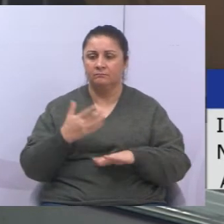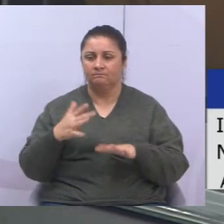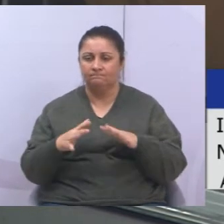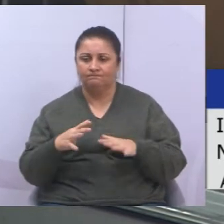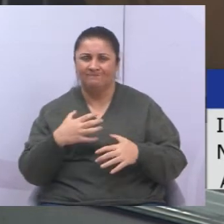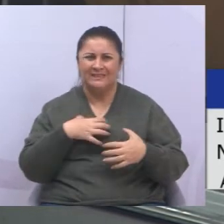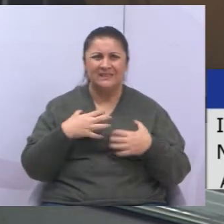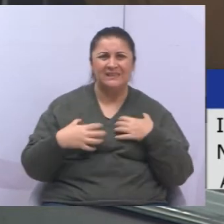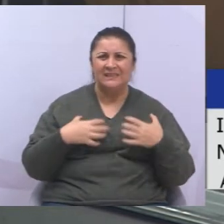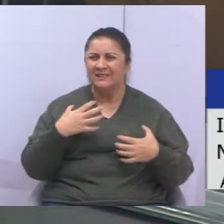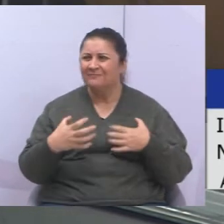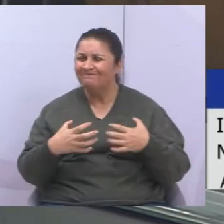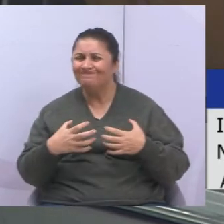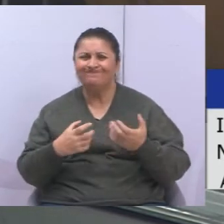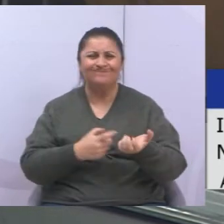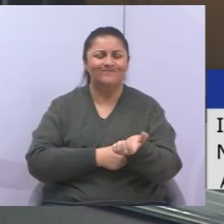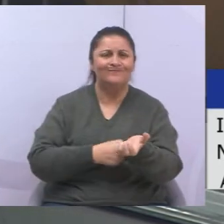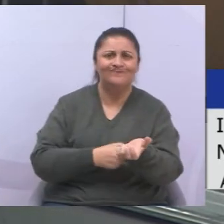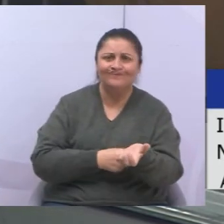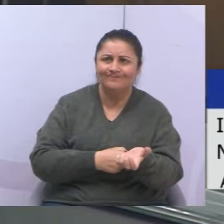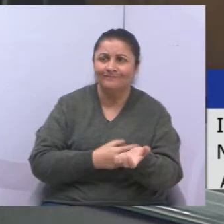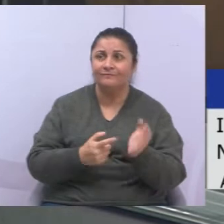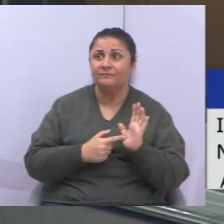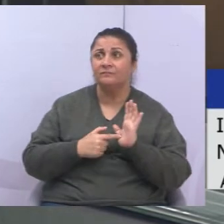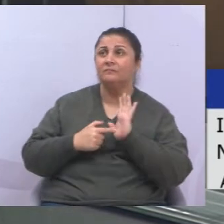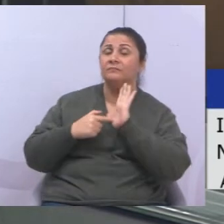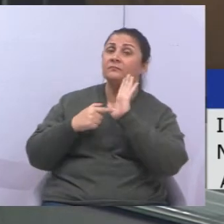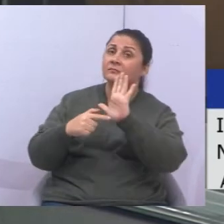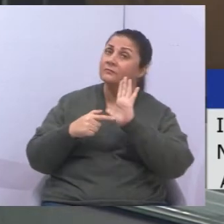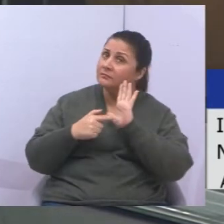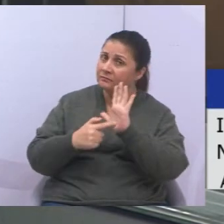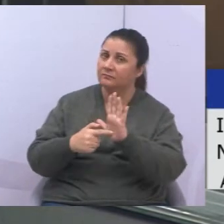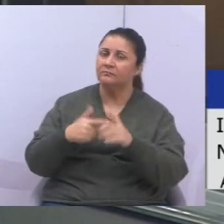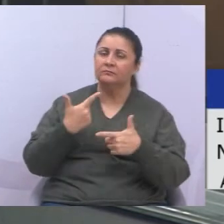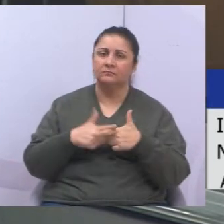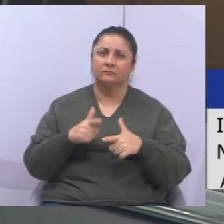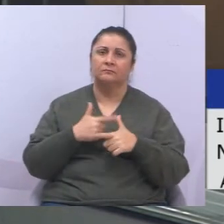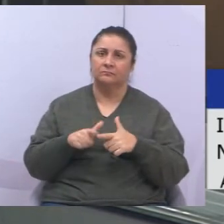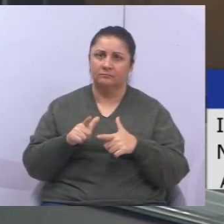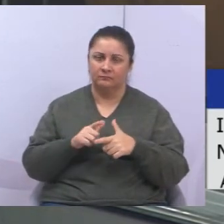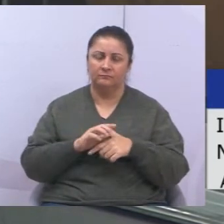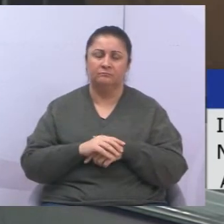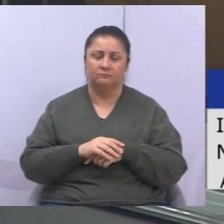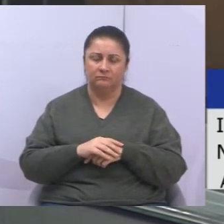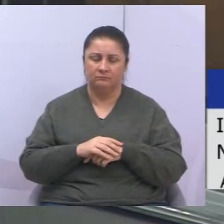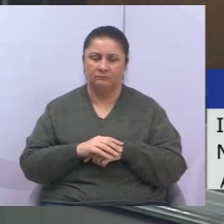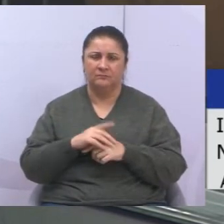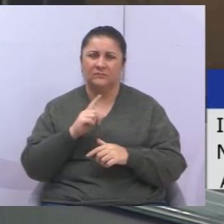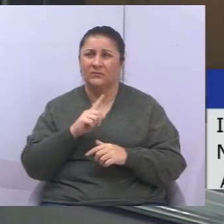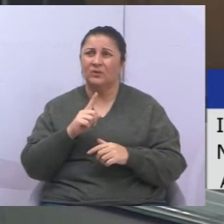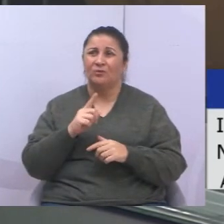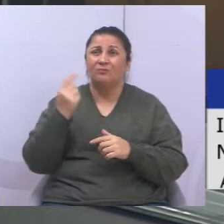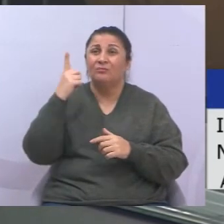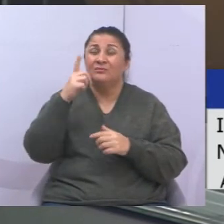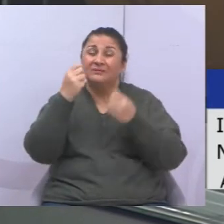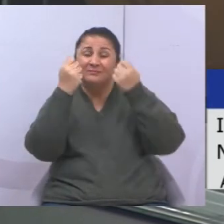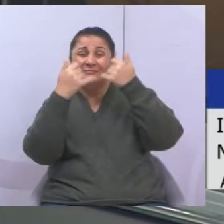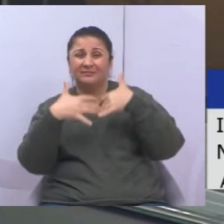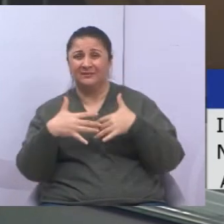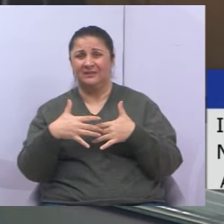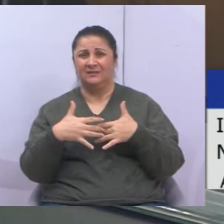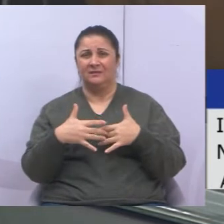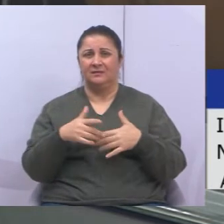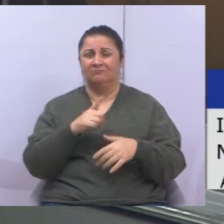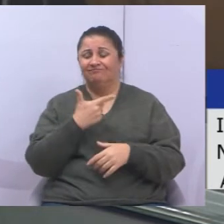próprias rebeldias que eles têm, eles estão sinalizando aquilo que eles não conseguem dizer por falta de